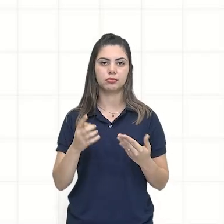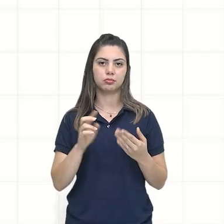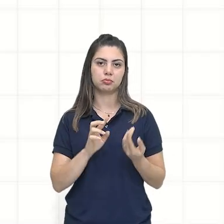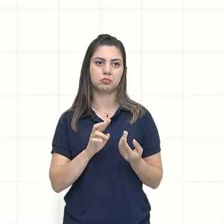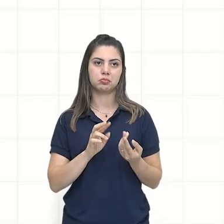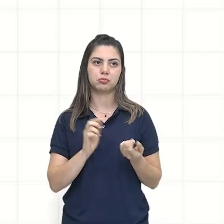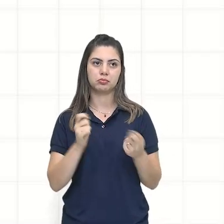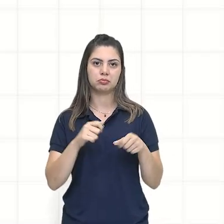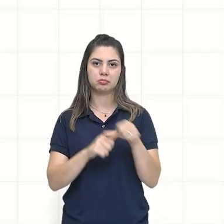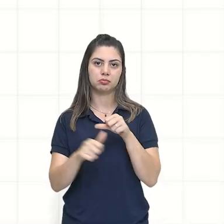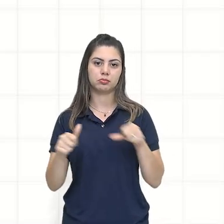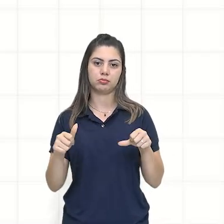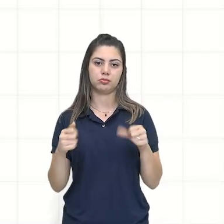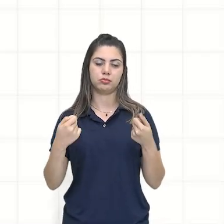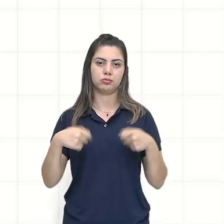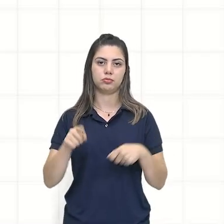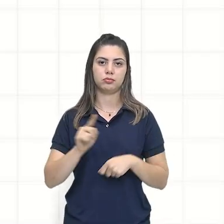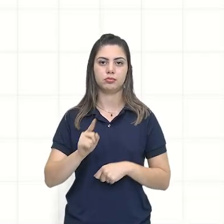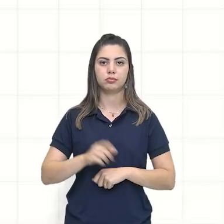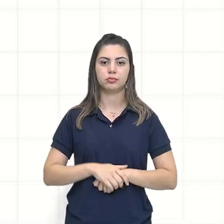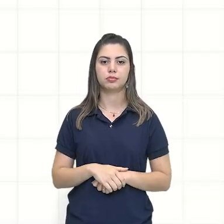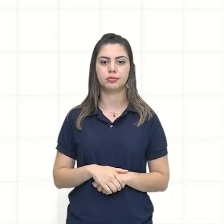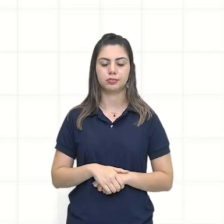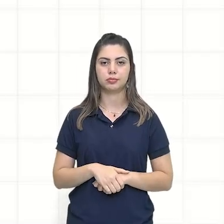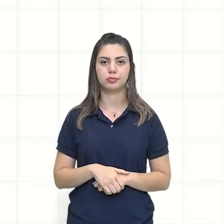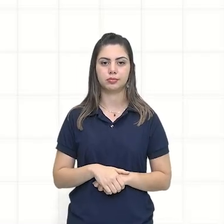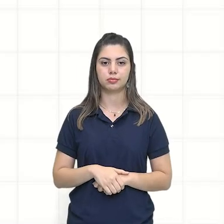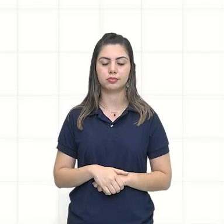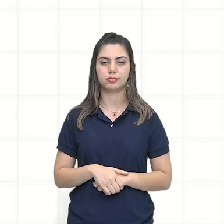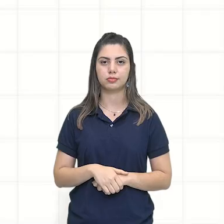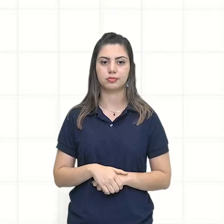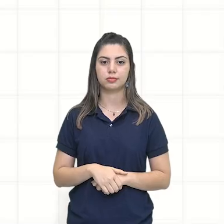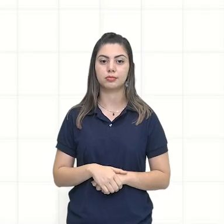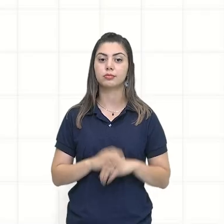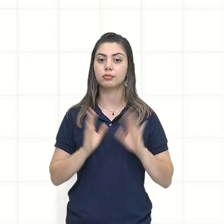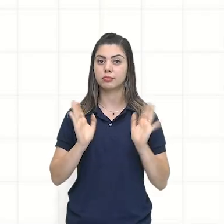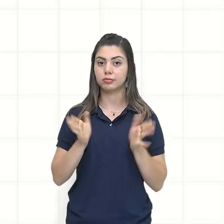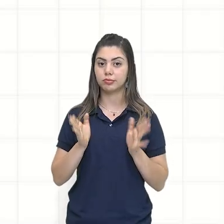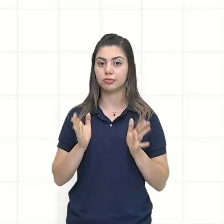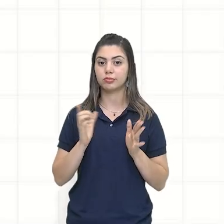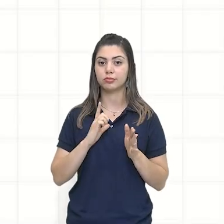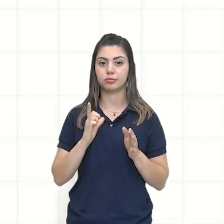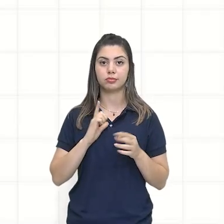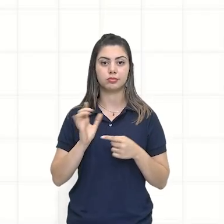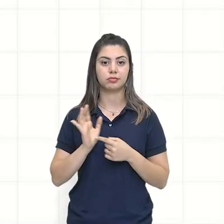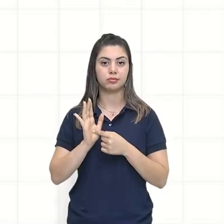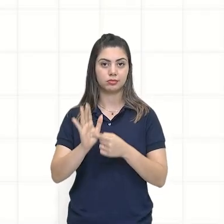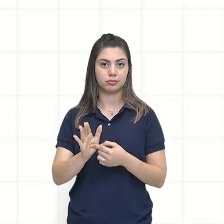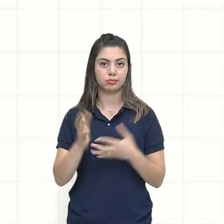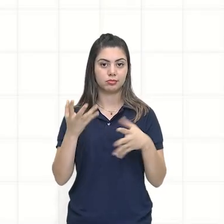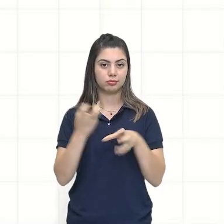a conversão aqui, tá? Então eu já trouxe aqui o produto feito, né?